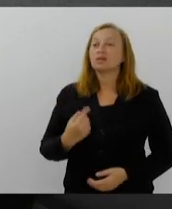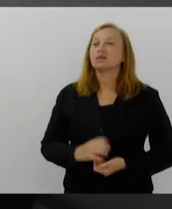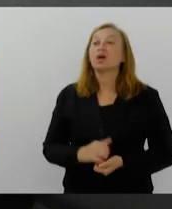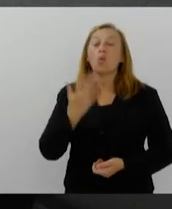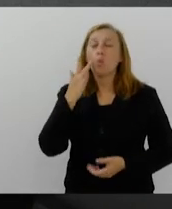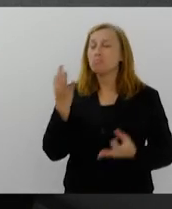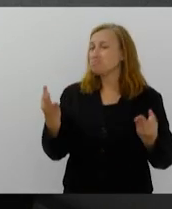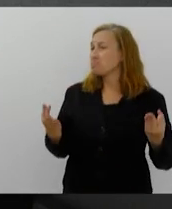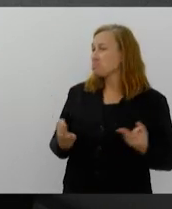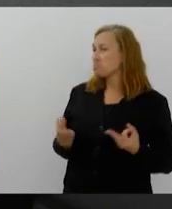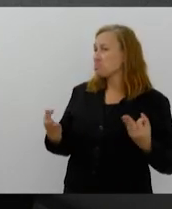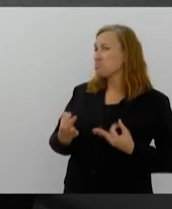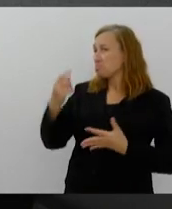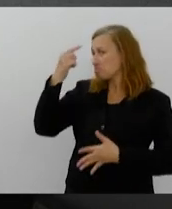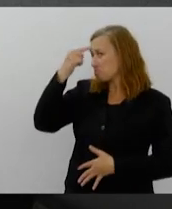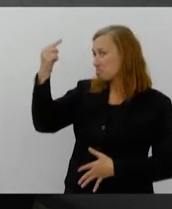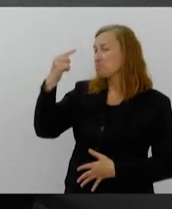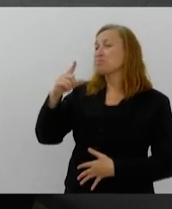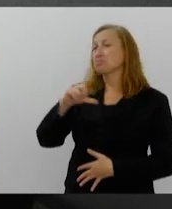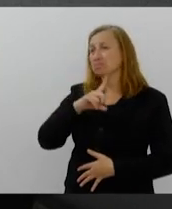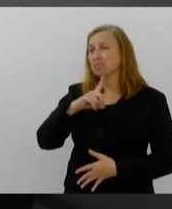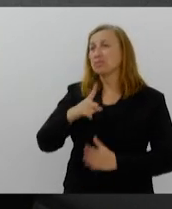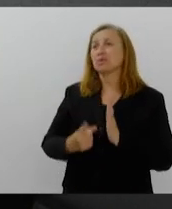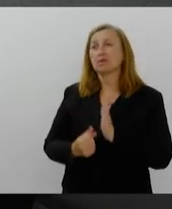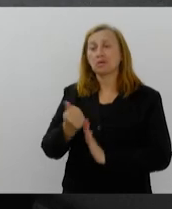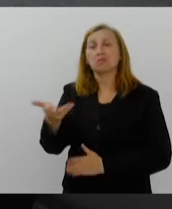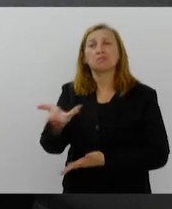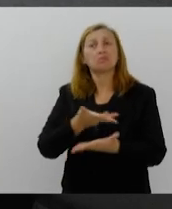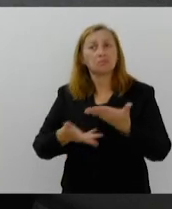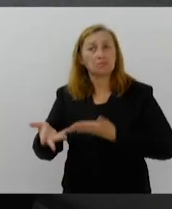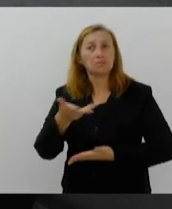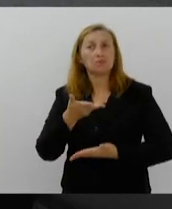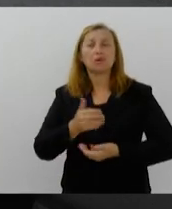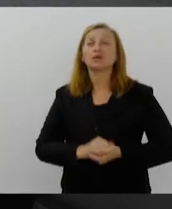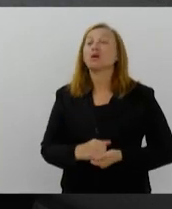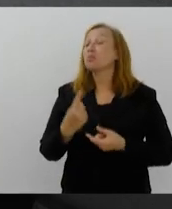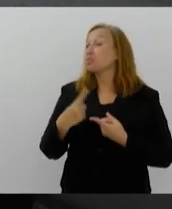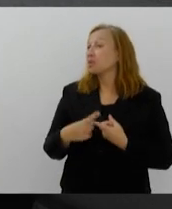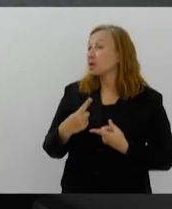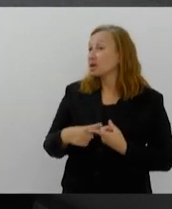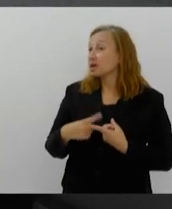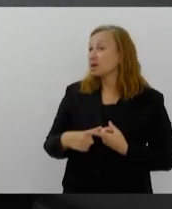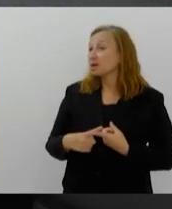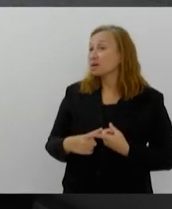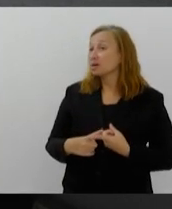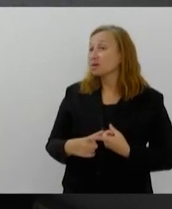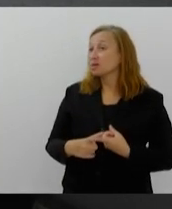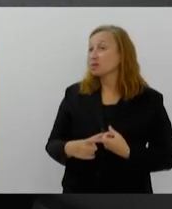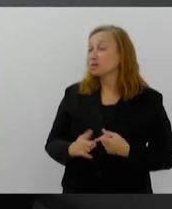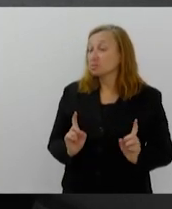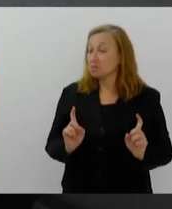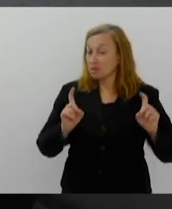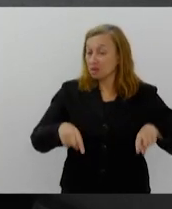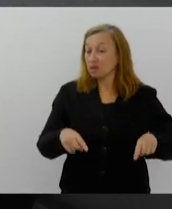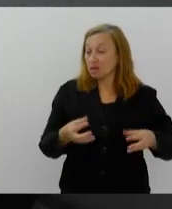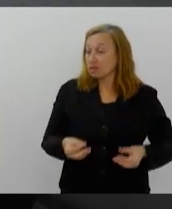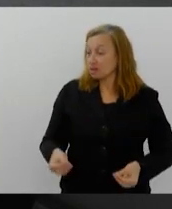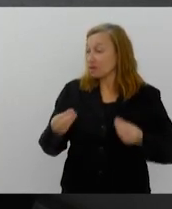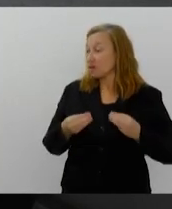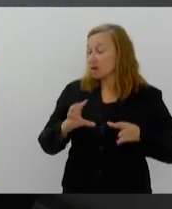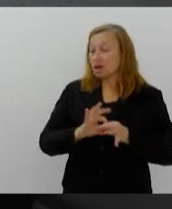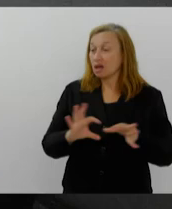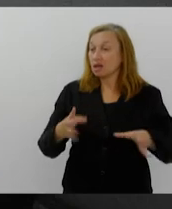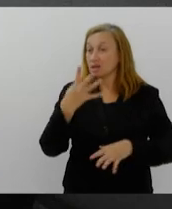acho excelente a ideia de termos um orçamento participativo, porque o mandato nos é conferido de forma legítima